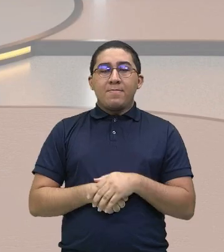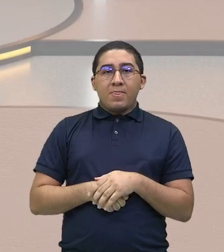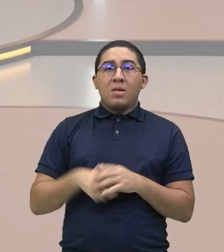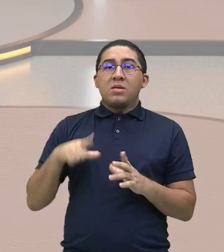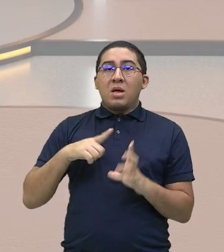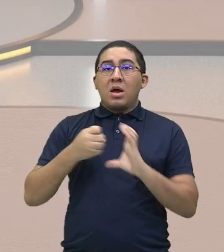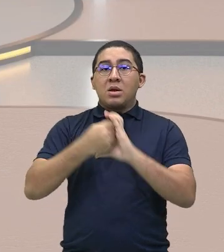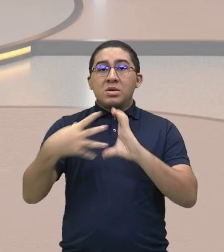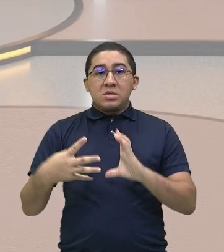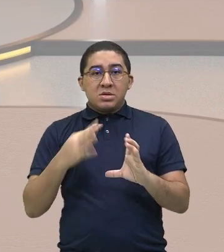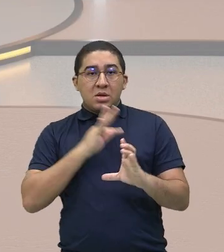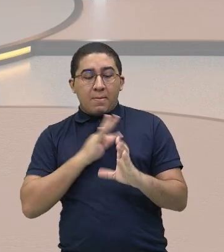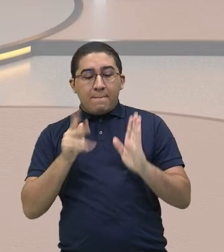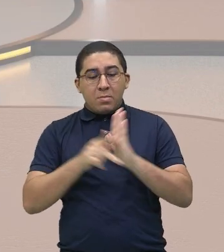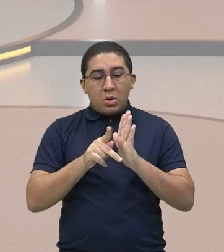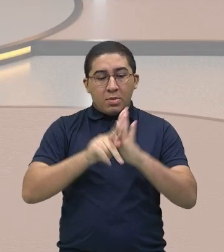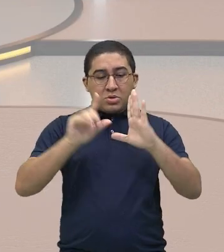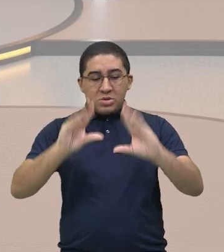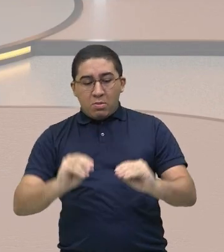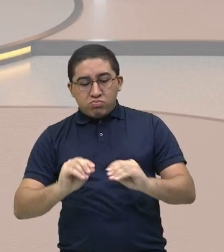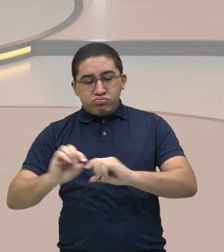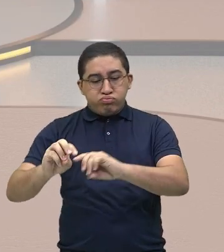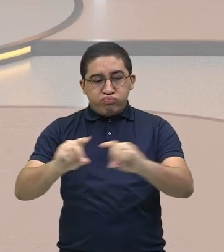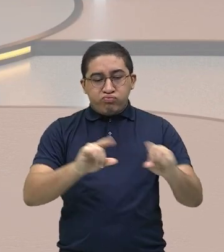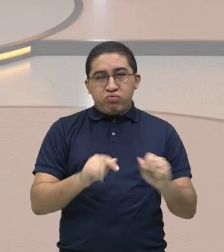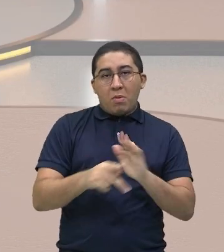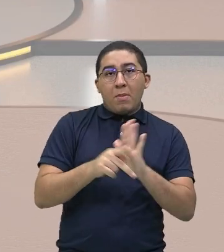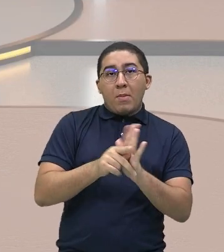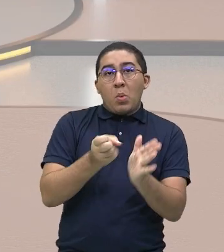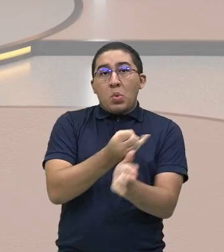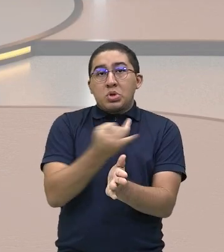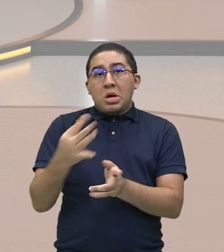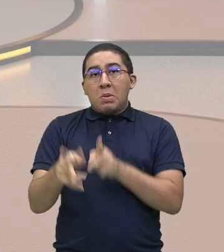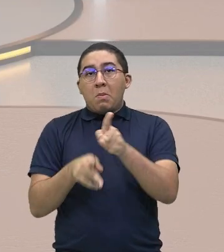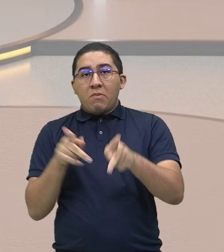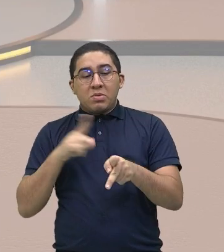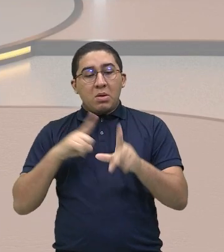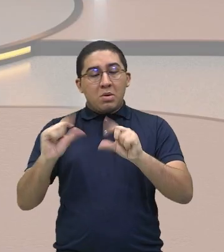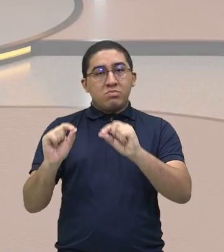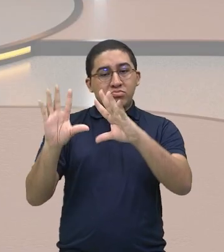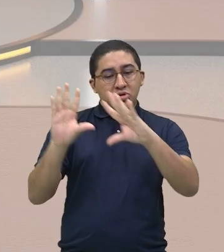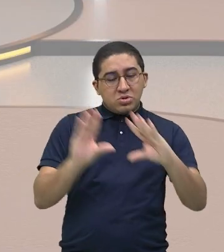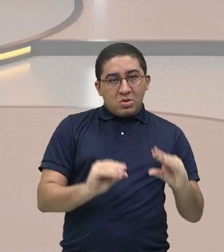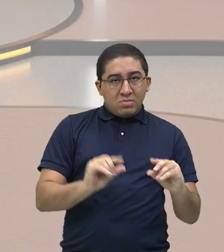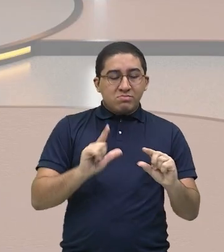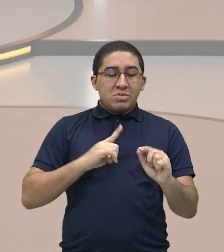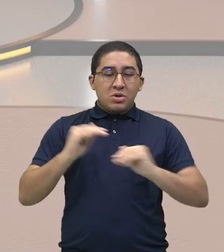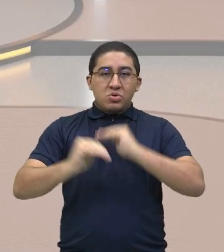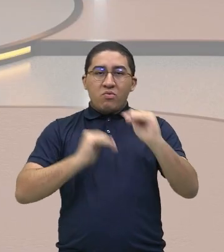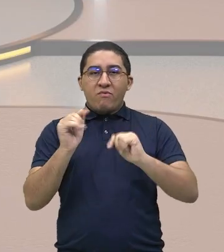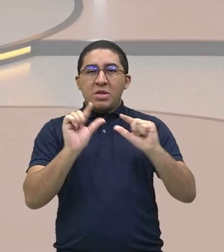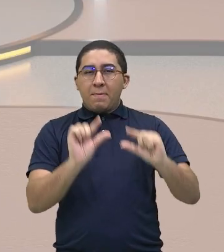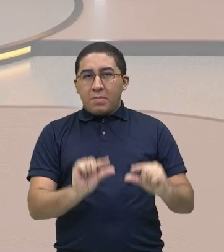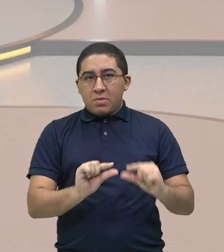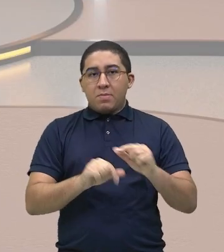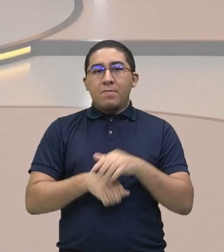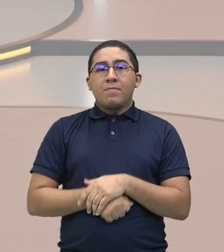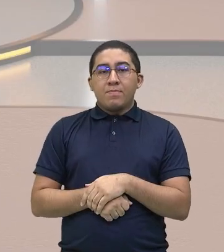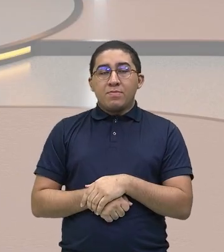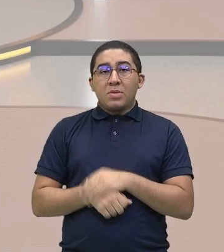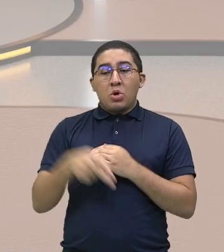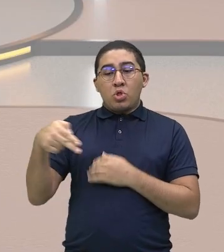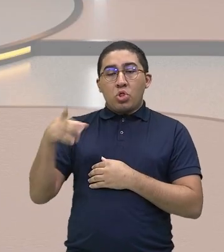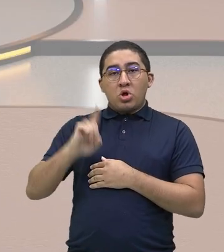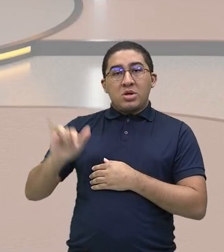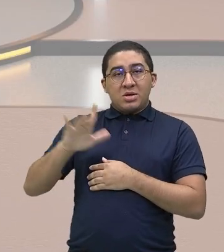densidades técnicas e demográficas, ou seja, é a menos desenvolvida. A região nordeste inclui os estados